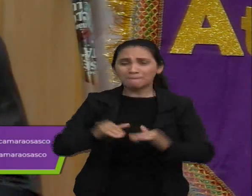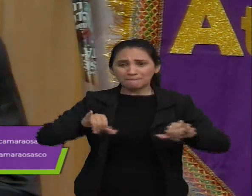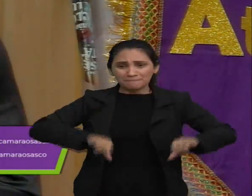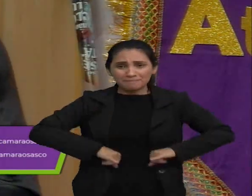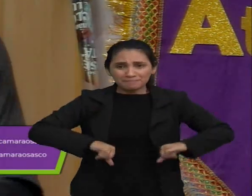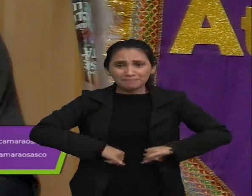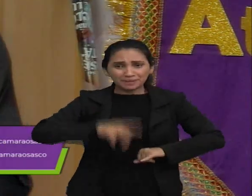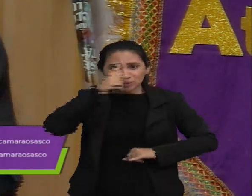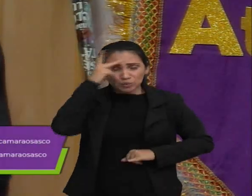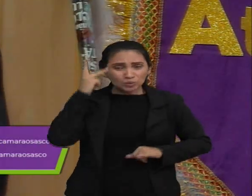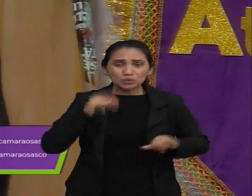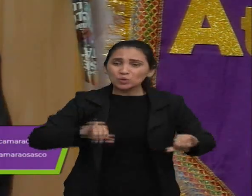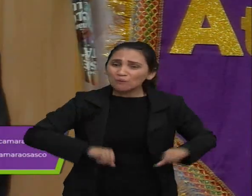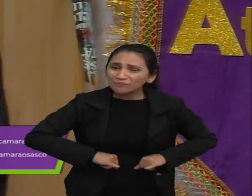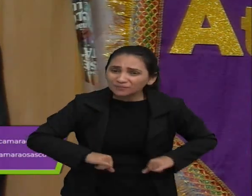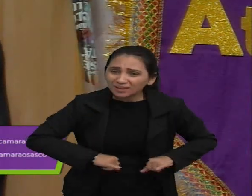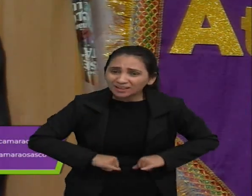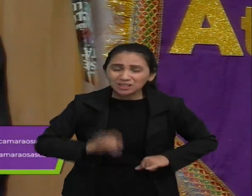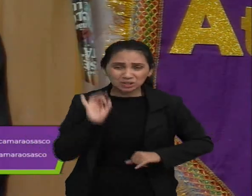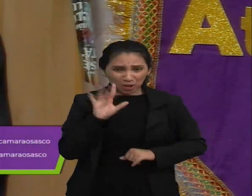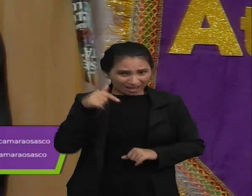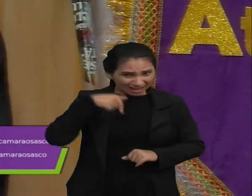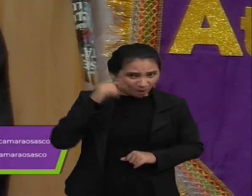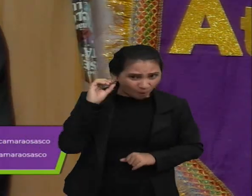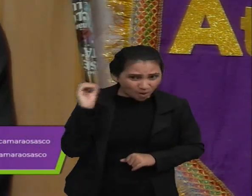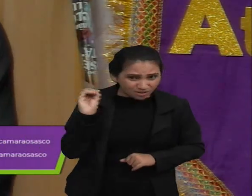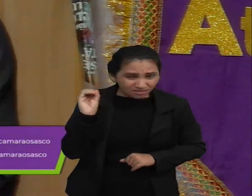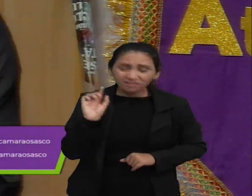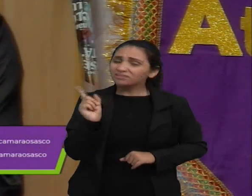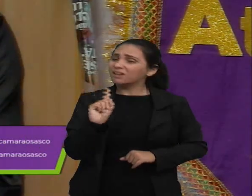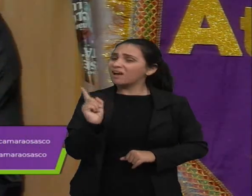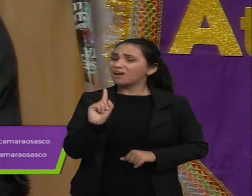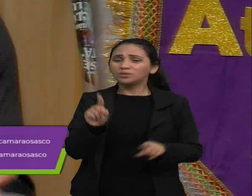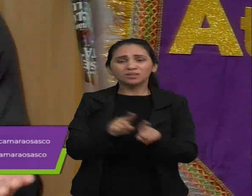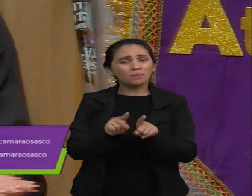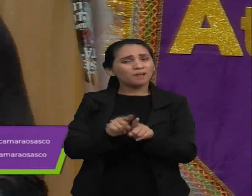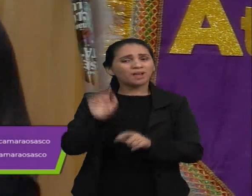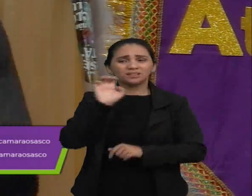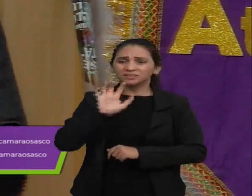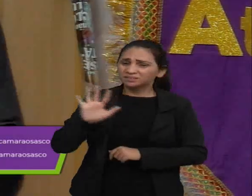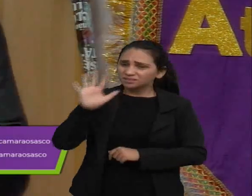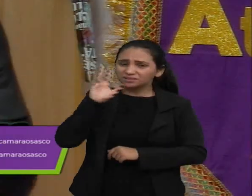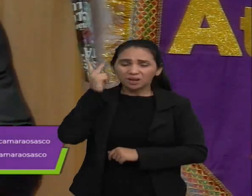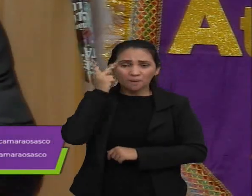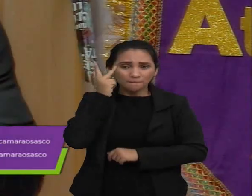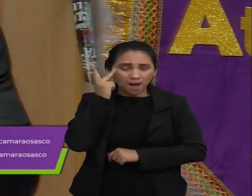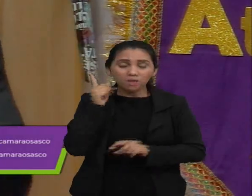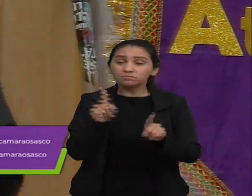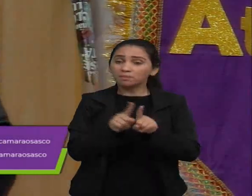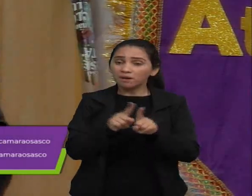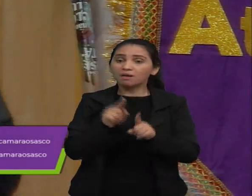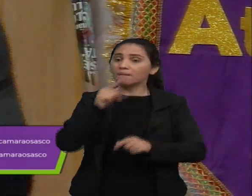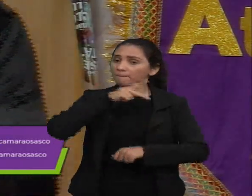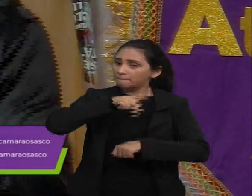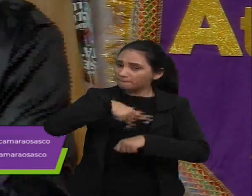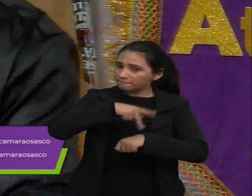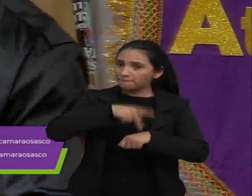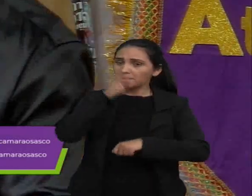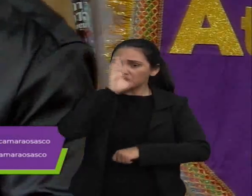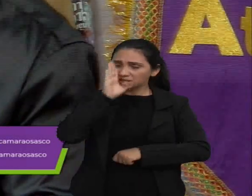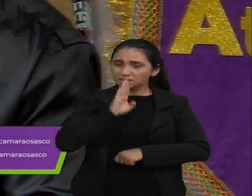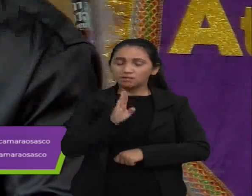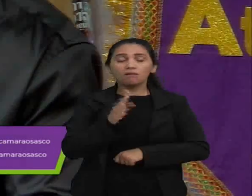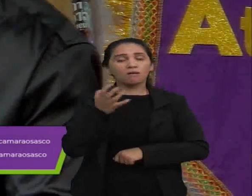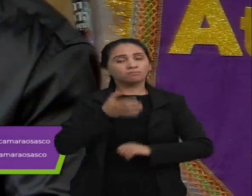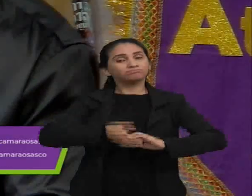da população não só na nossa cidade mas no nosso estado e no nosso país eu quero aqui fazer uma saudação primeiramente a